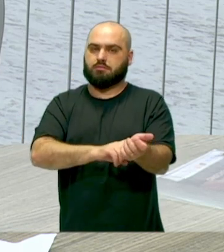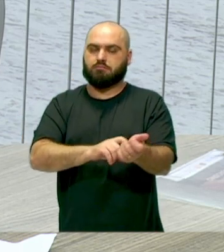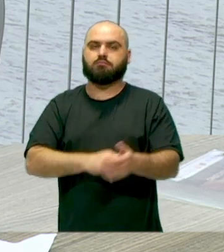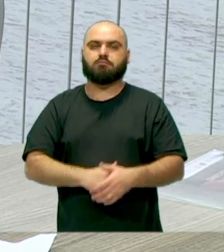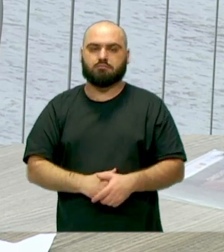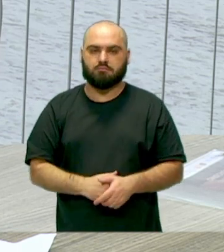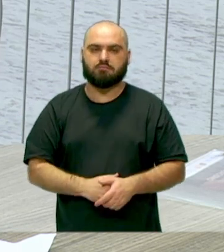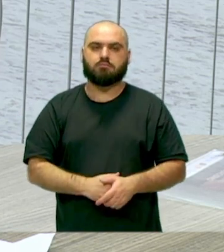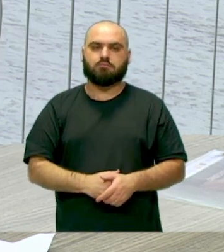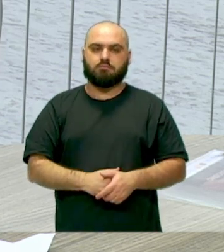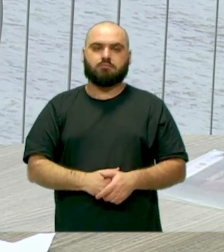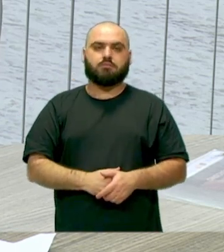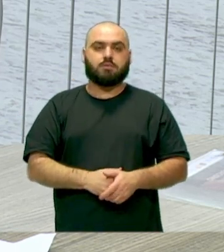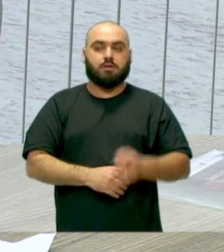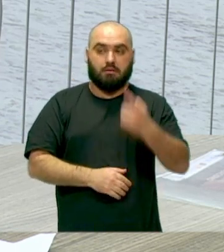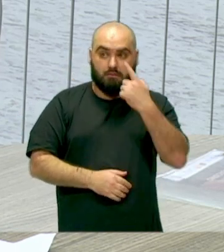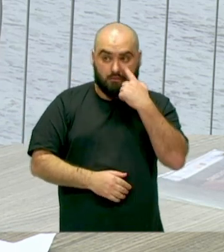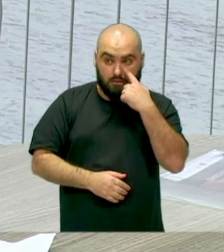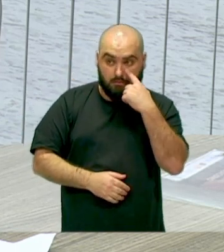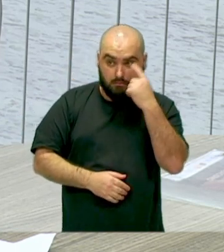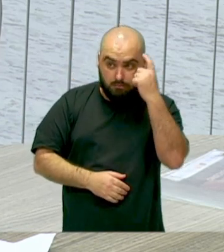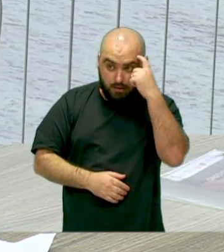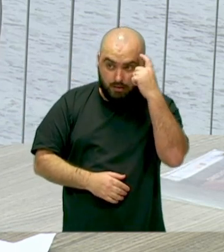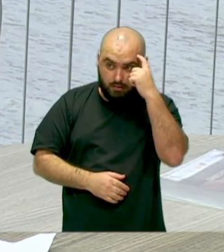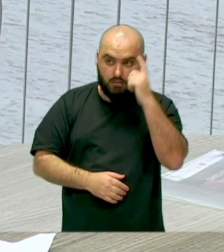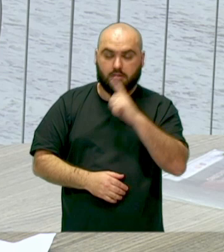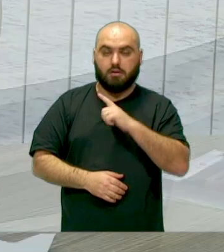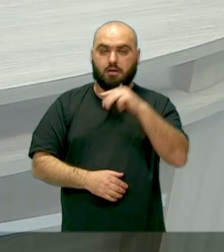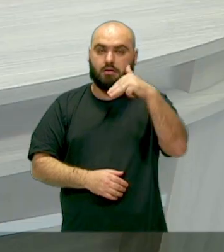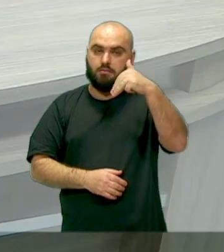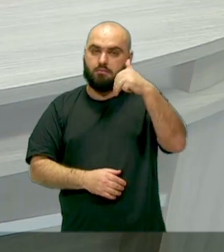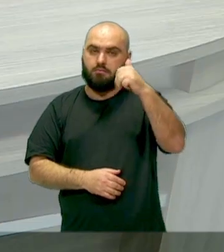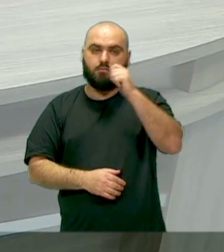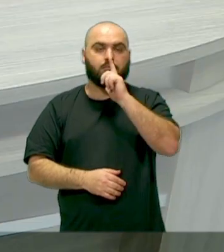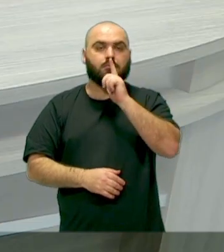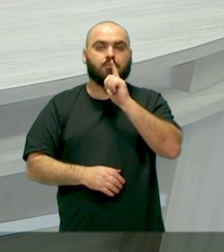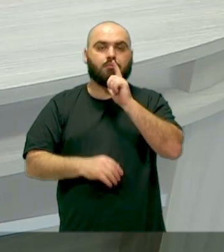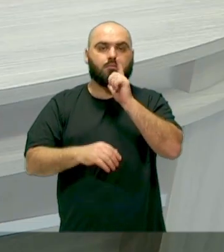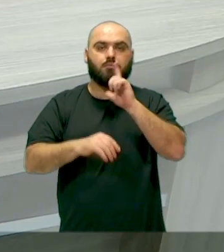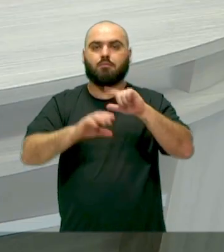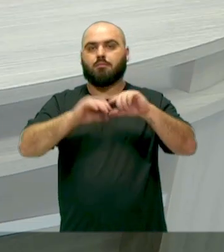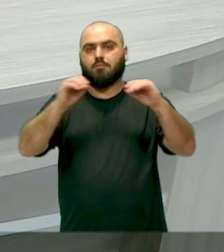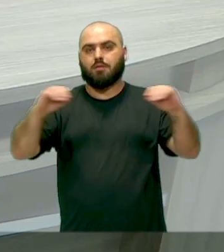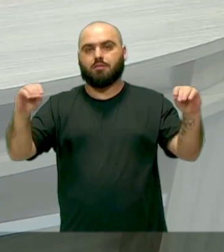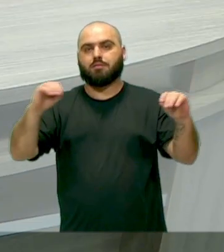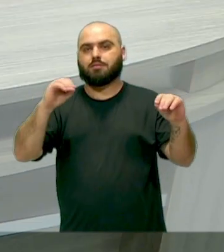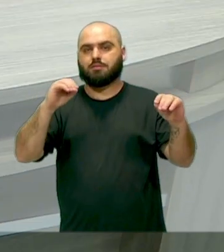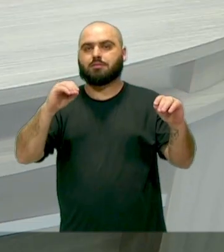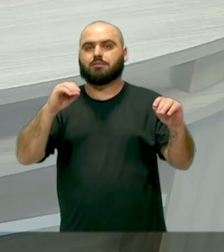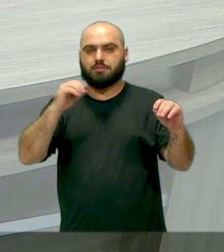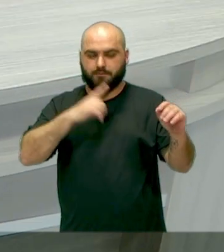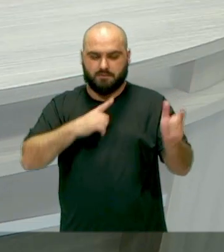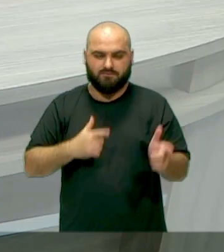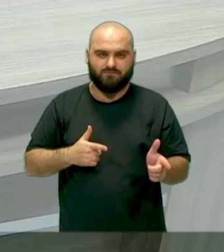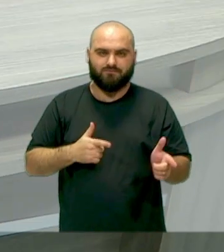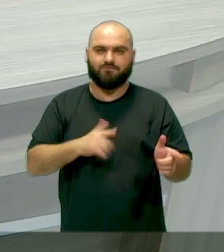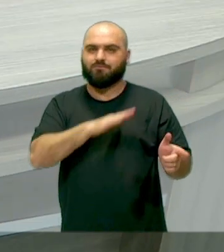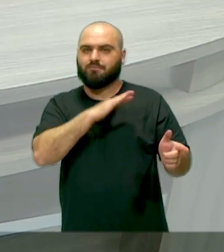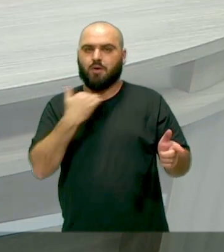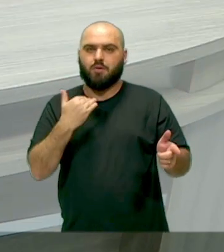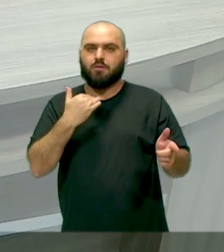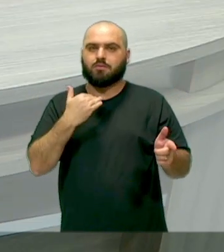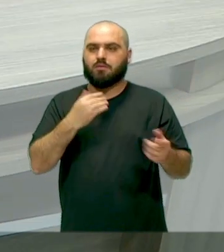E se pararmos para pensar, nós temos um mar de sangue. Porque o que foi morto e jogado, o que foi